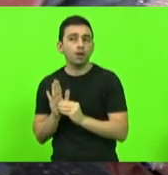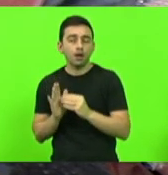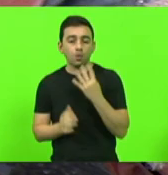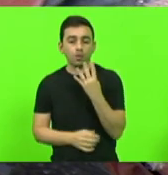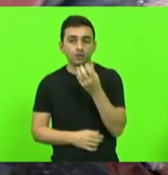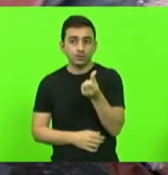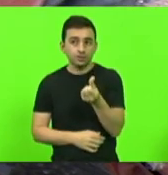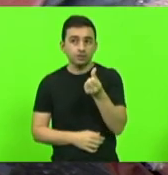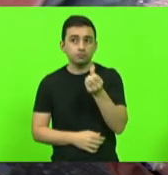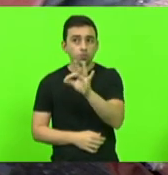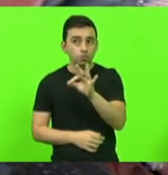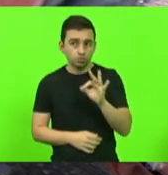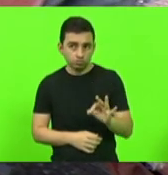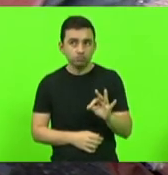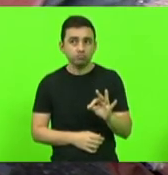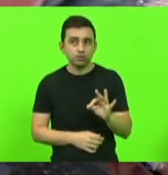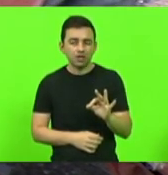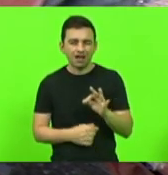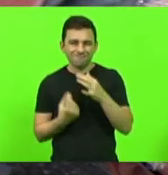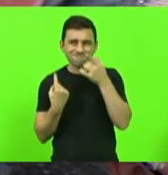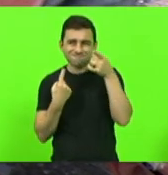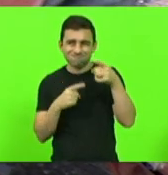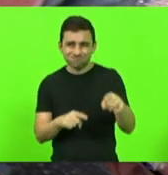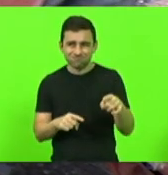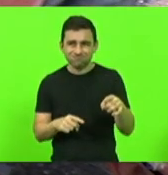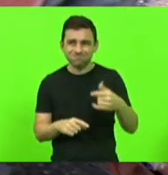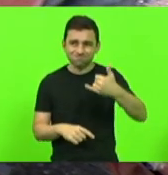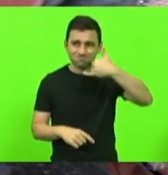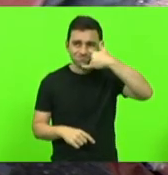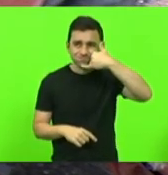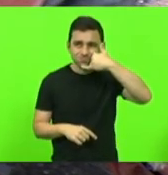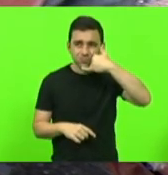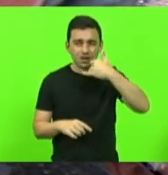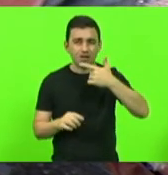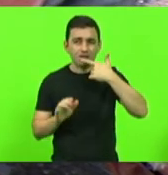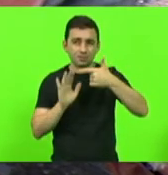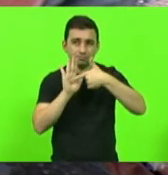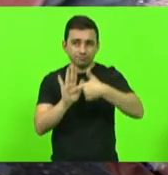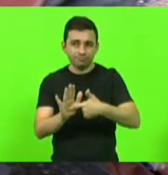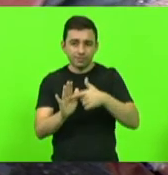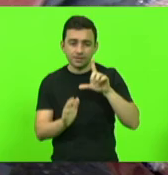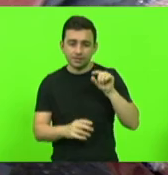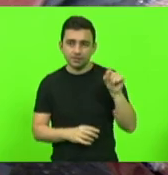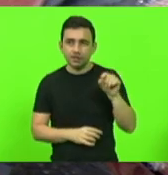46% das agressões notificadas, denunciadas no Disque 100,